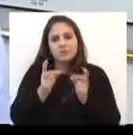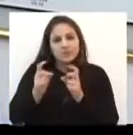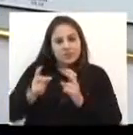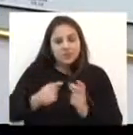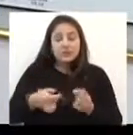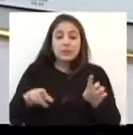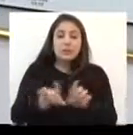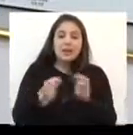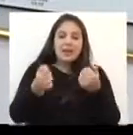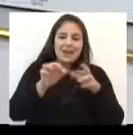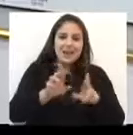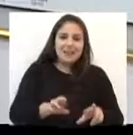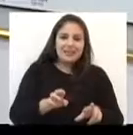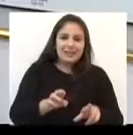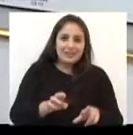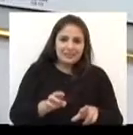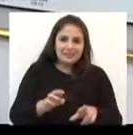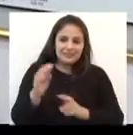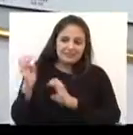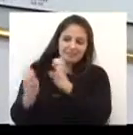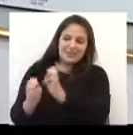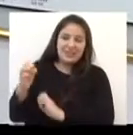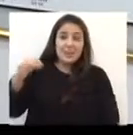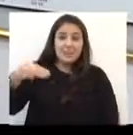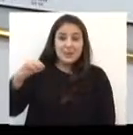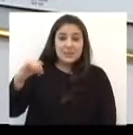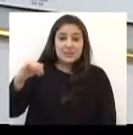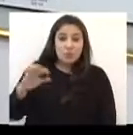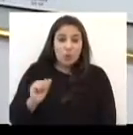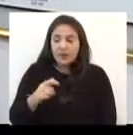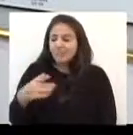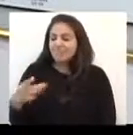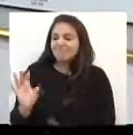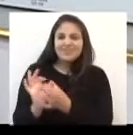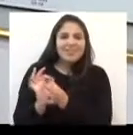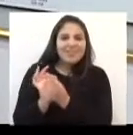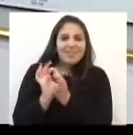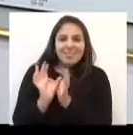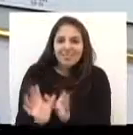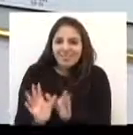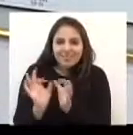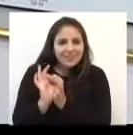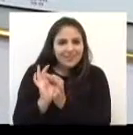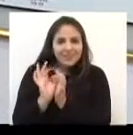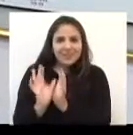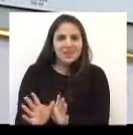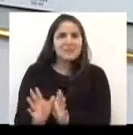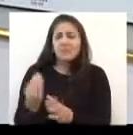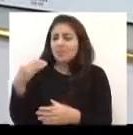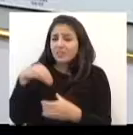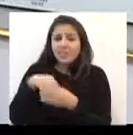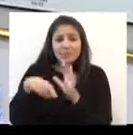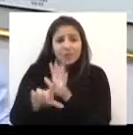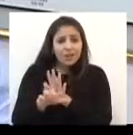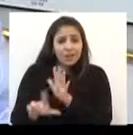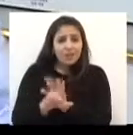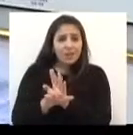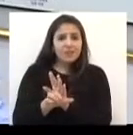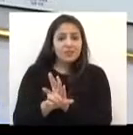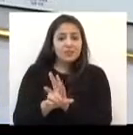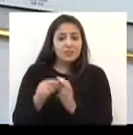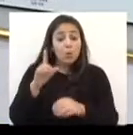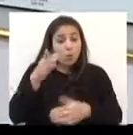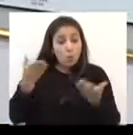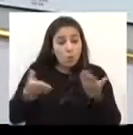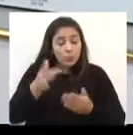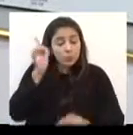da Manitowoc, eu costumo dizer aquele velho ditado, está dando sopa, está tudo dentro da legalidade. Porque hoje, para você conseguir uma área